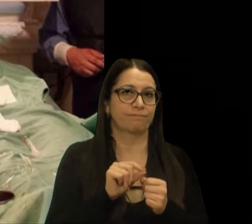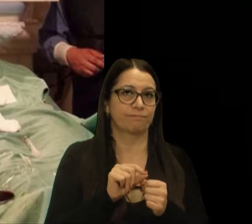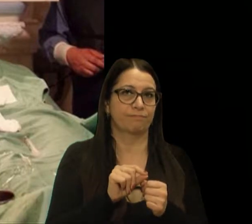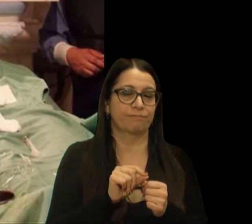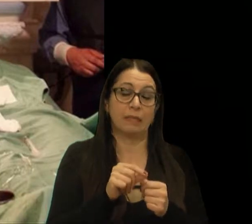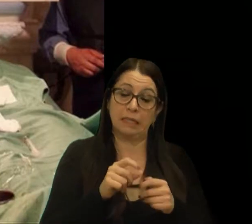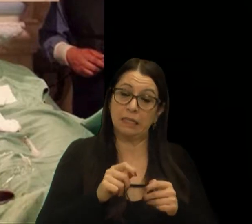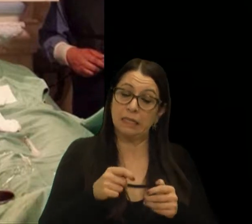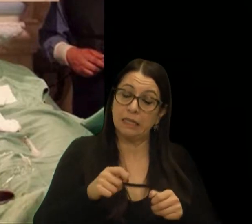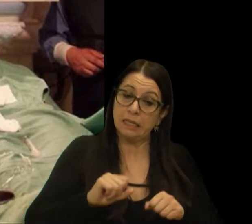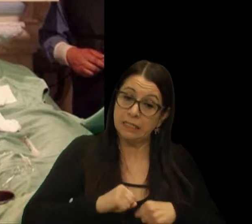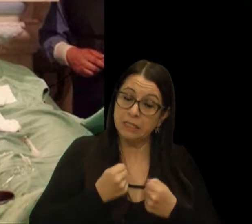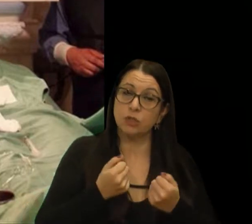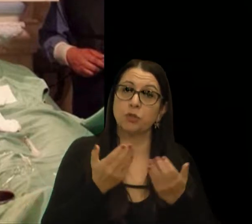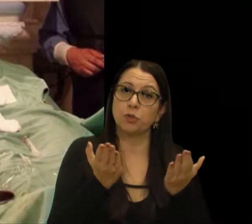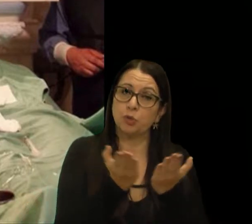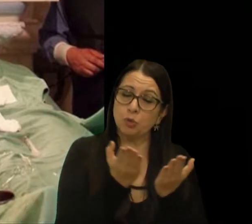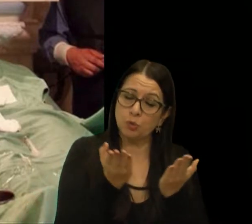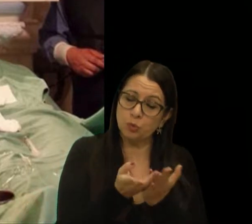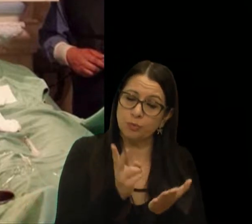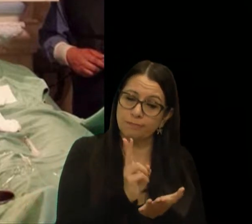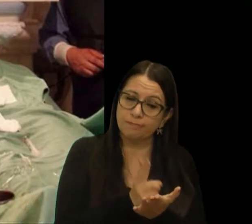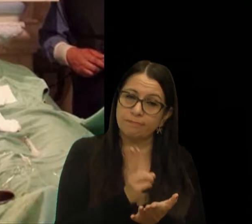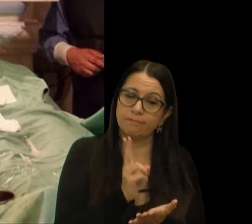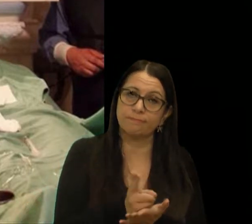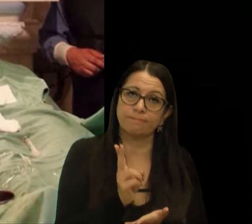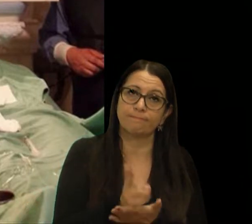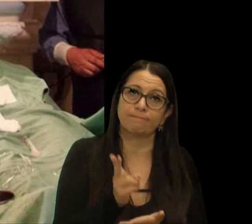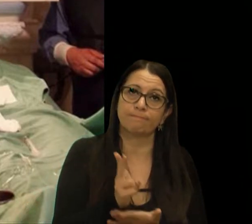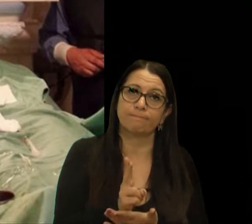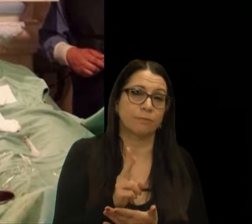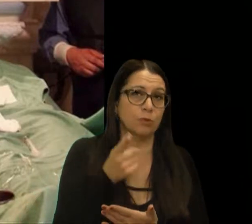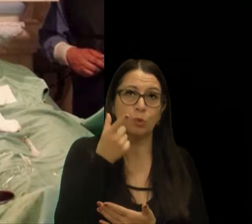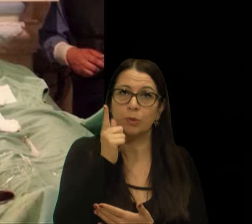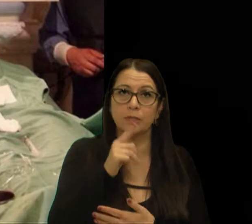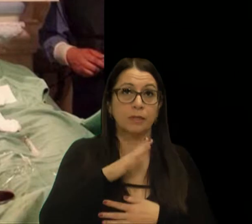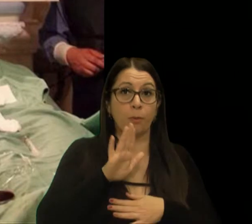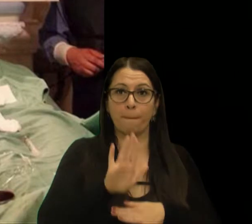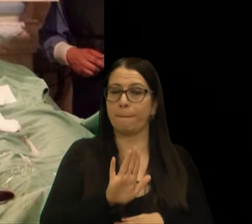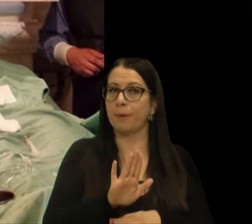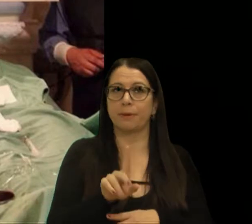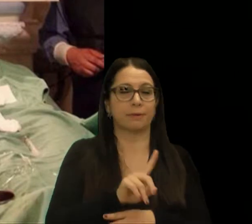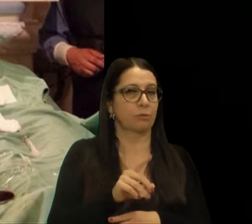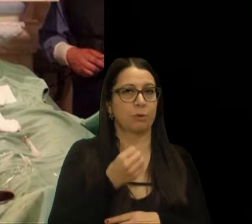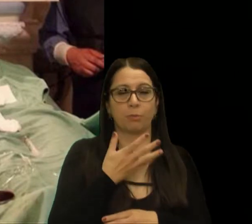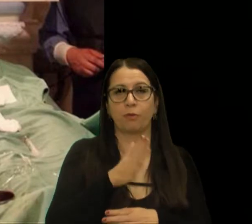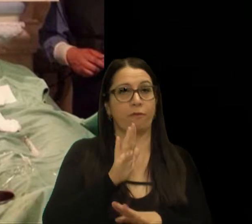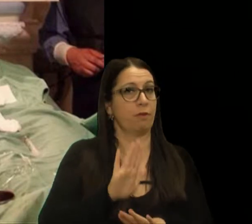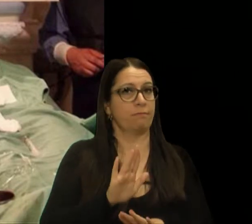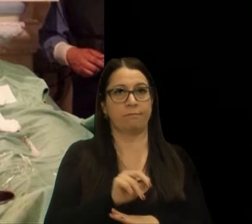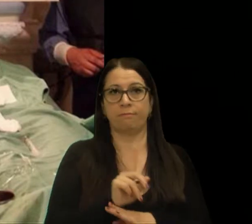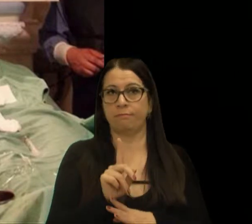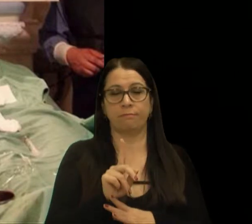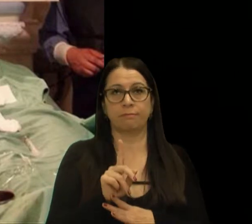Exige estudo contínuo, a gente não consegue se acomodar, e não é bom ficar acomodado. E para fazer isso eu